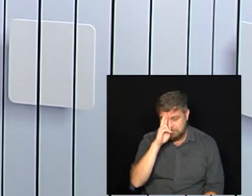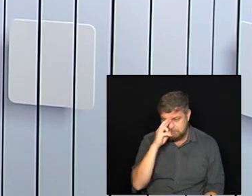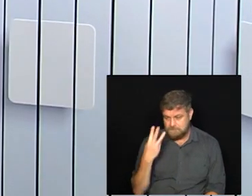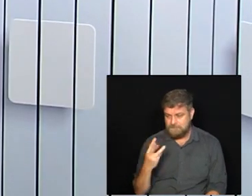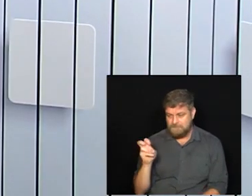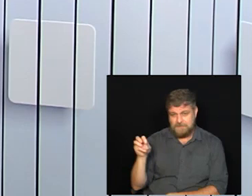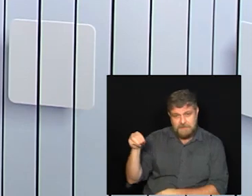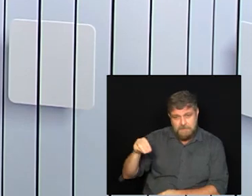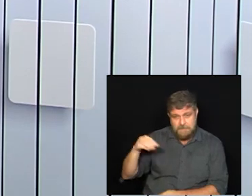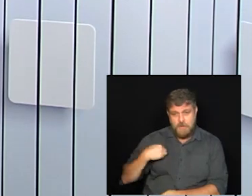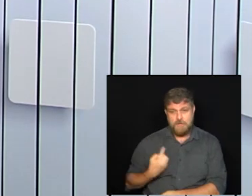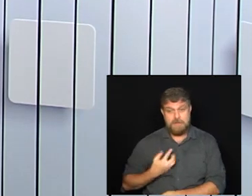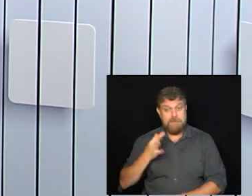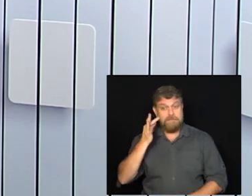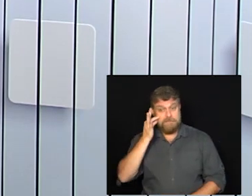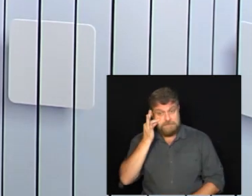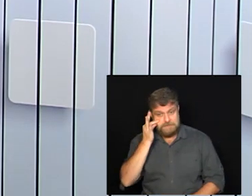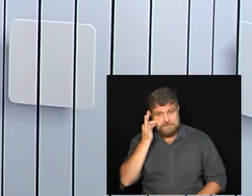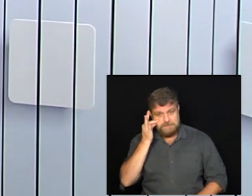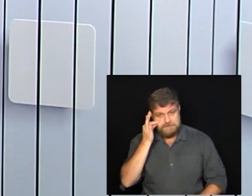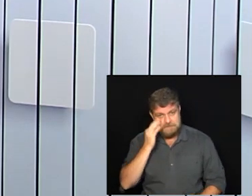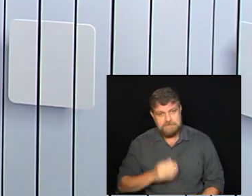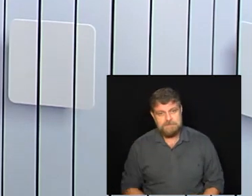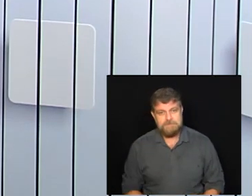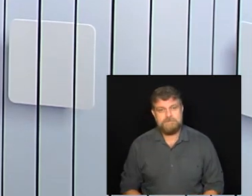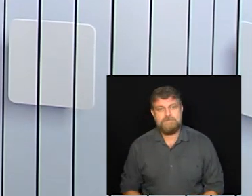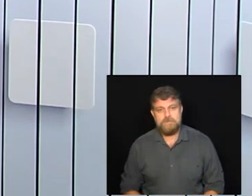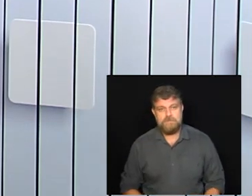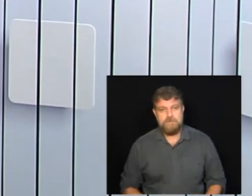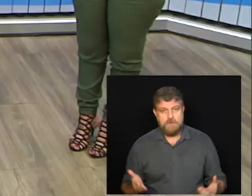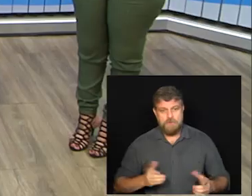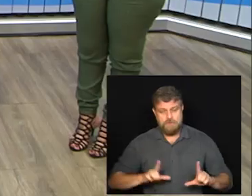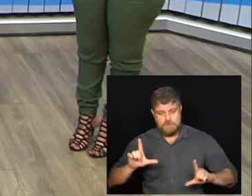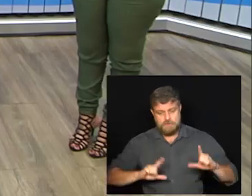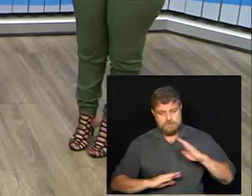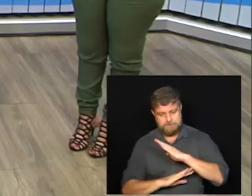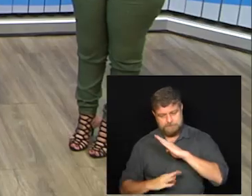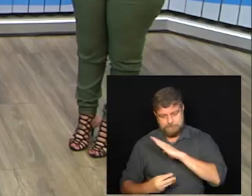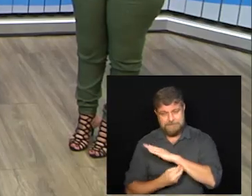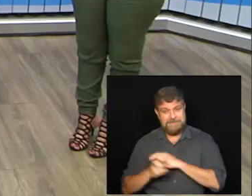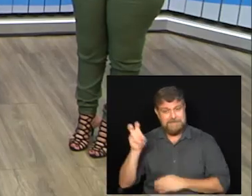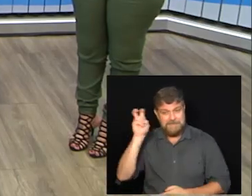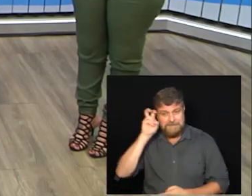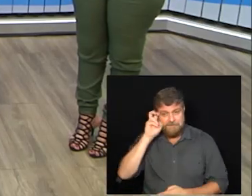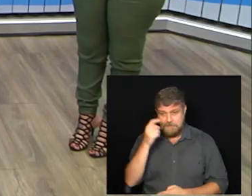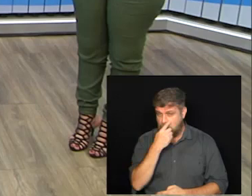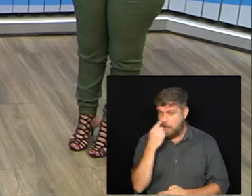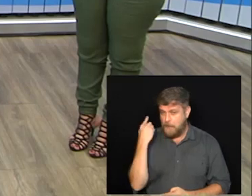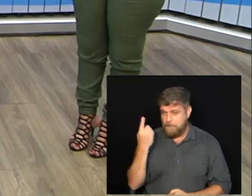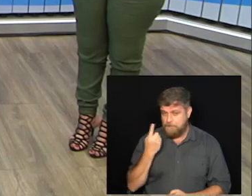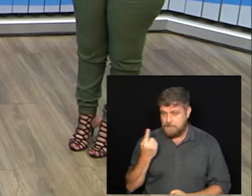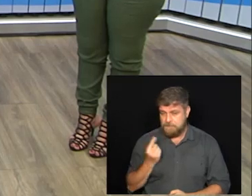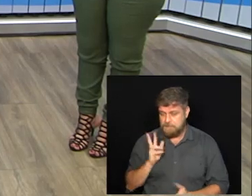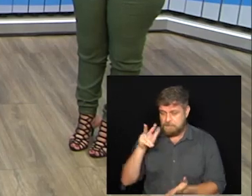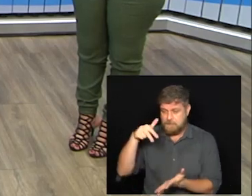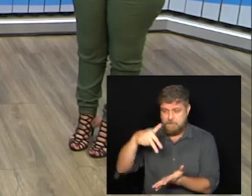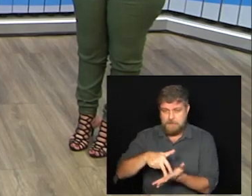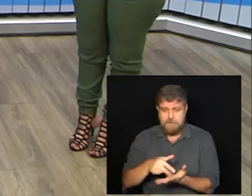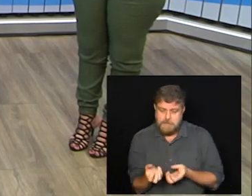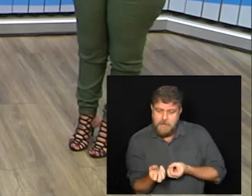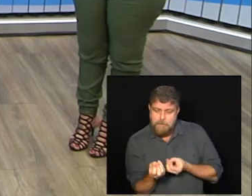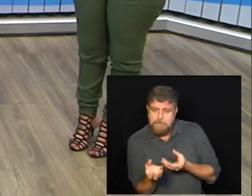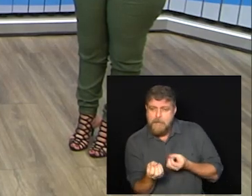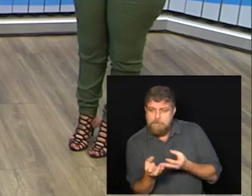12h35, nós estamos ao vivo nesta quinta-feira. A Mirna Abreu já está aqui nos nossos estúdios para as notícias